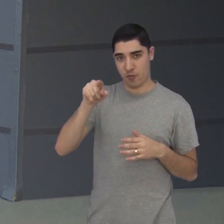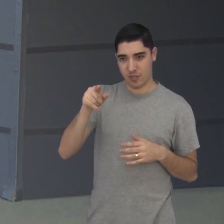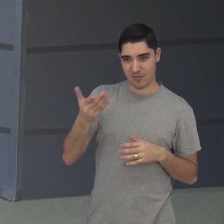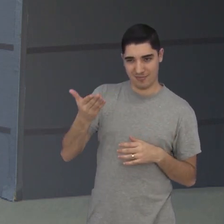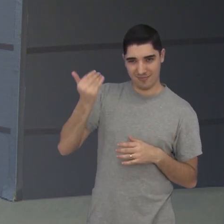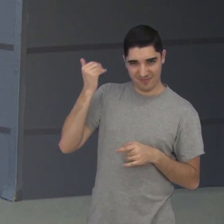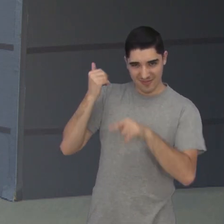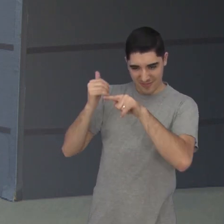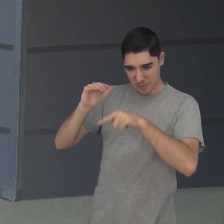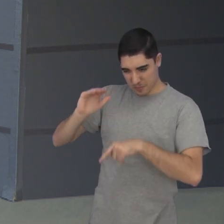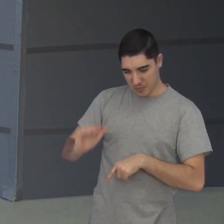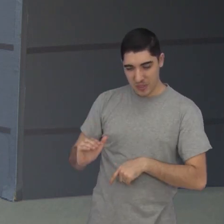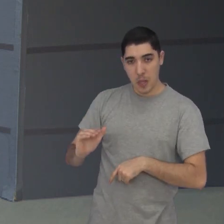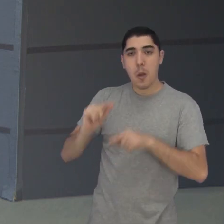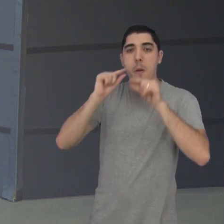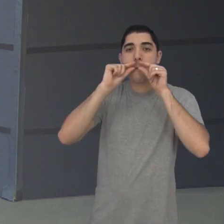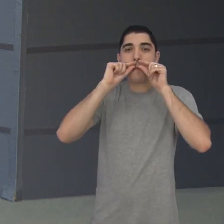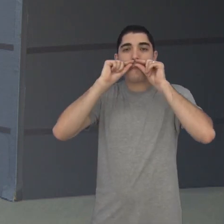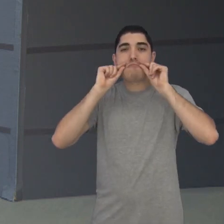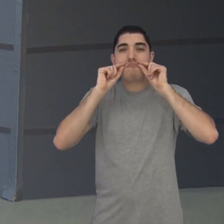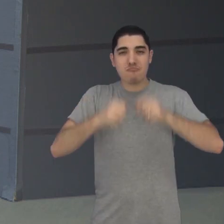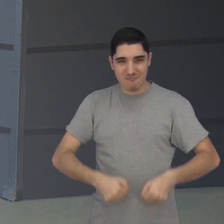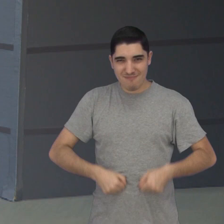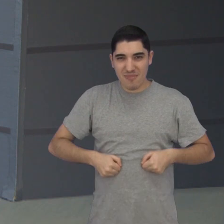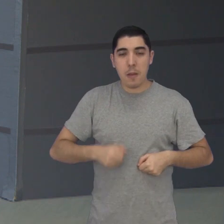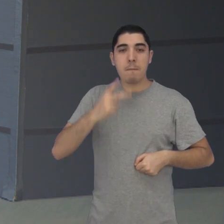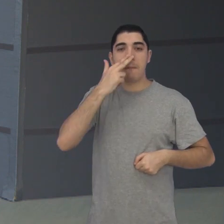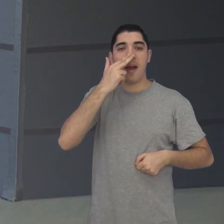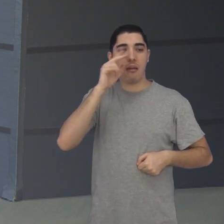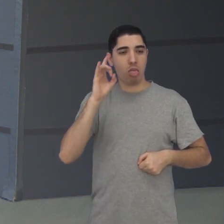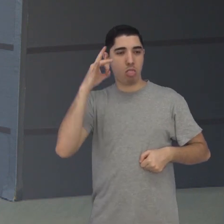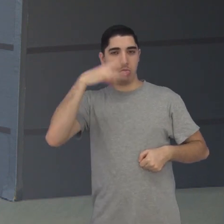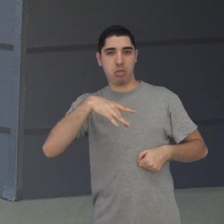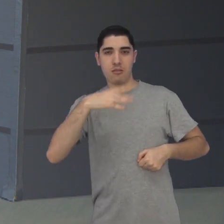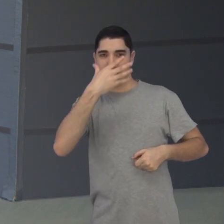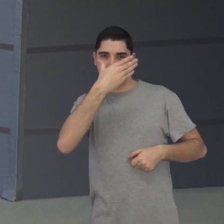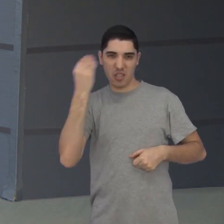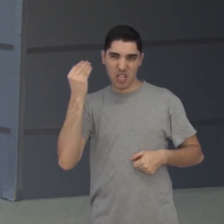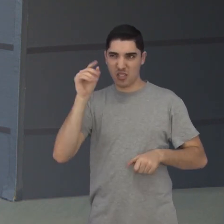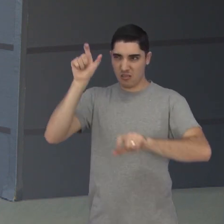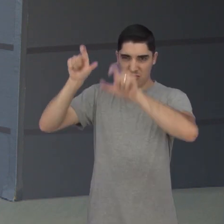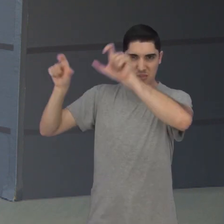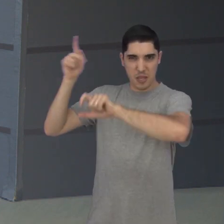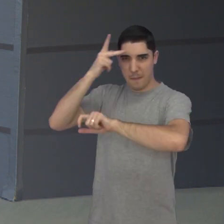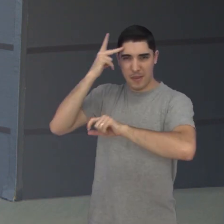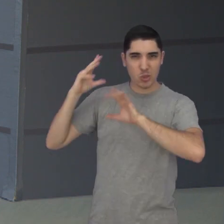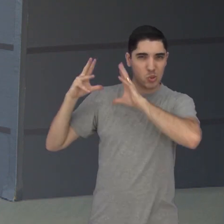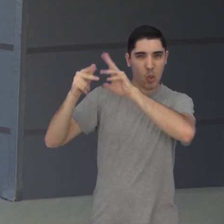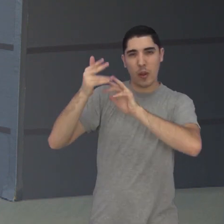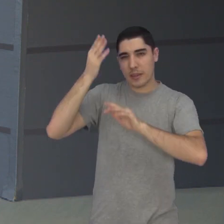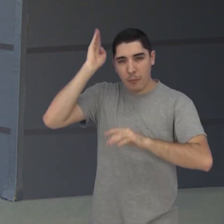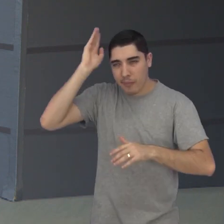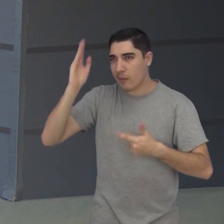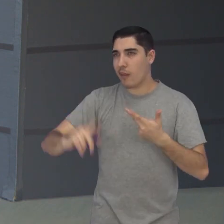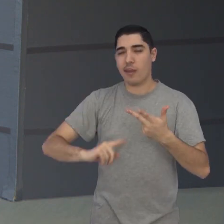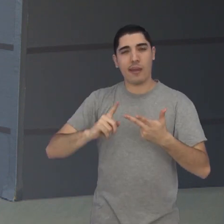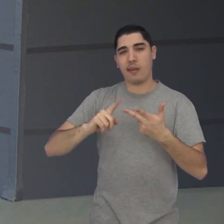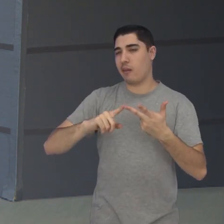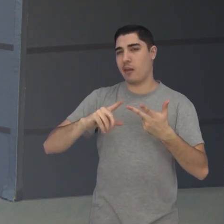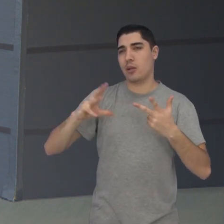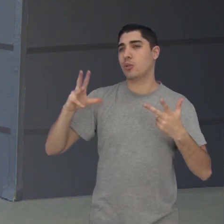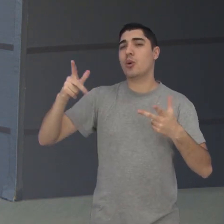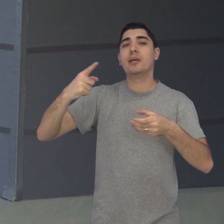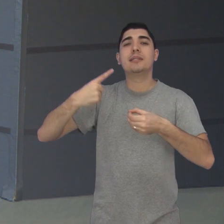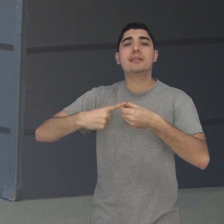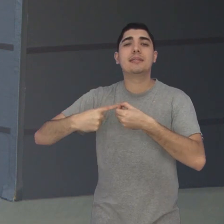na sua época o Mazzaropi já não era, tipo assim, já estava no hype, caiu no esquecimento do brasileiro, do taubatiano, enfim,